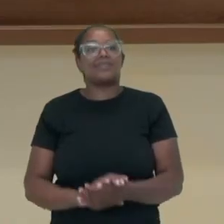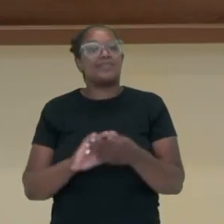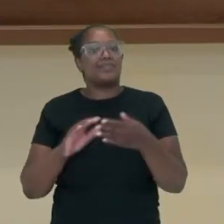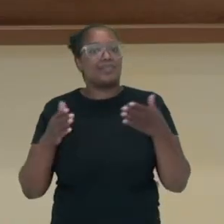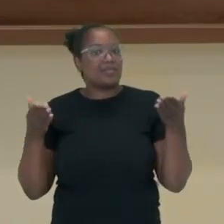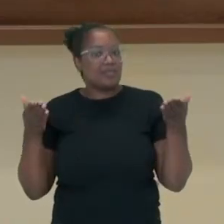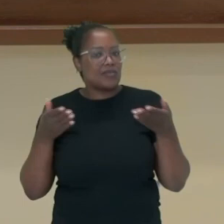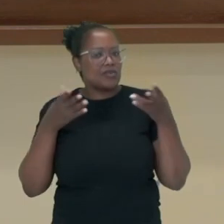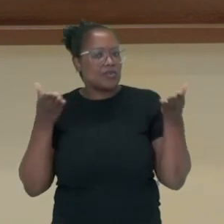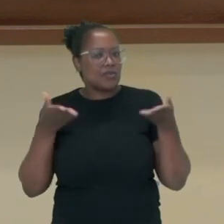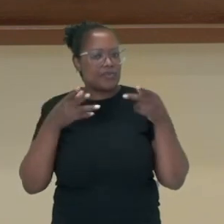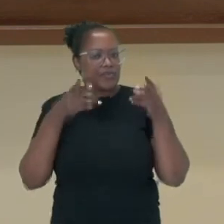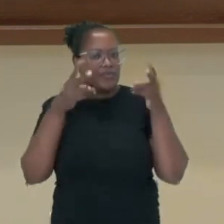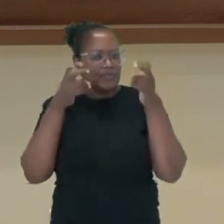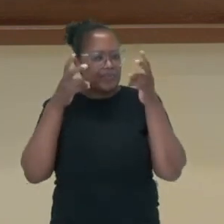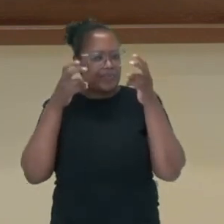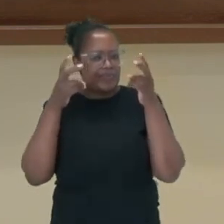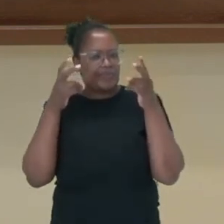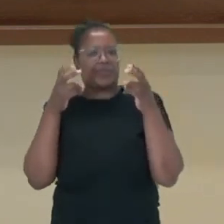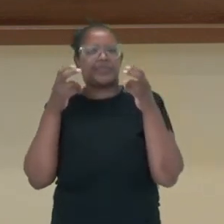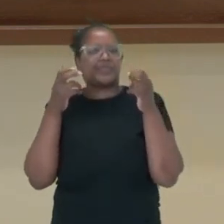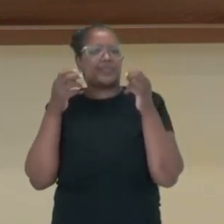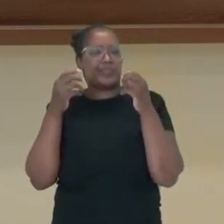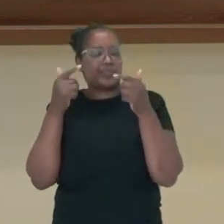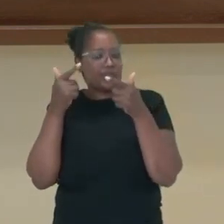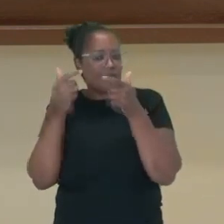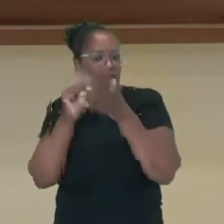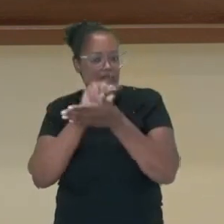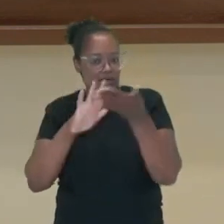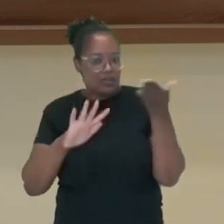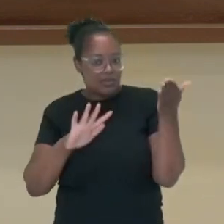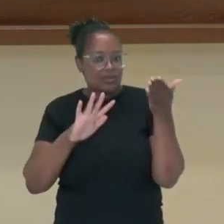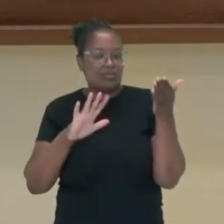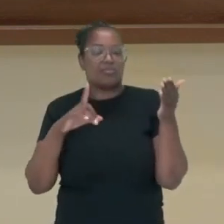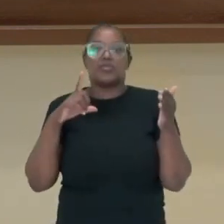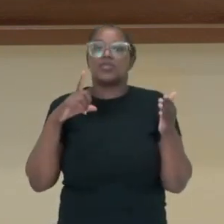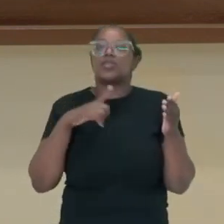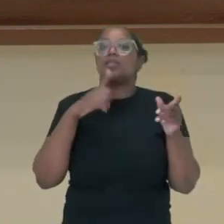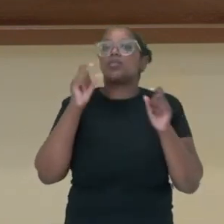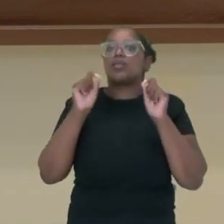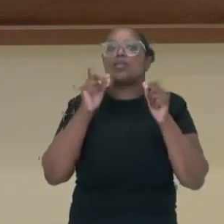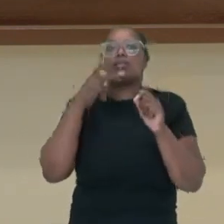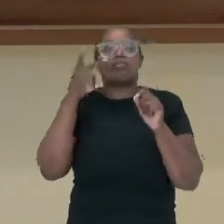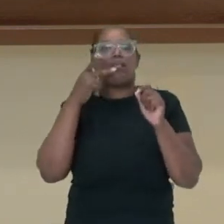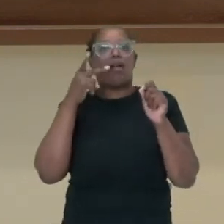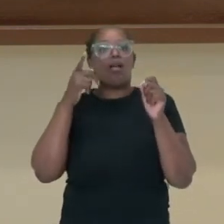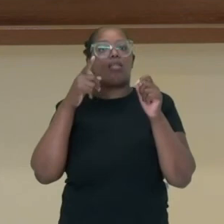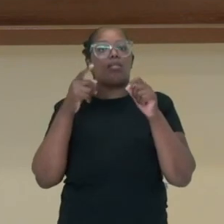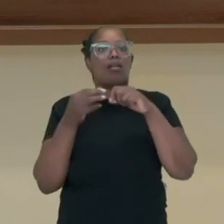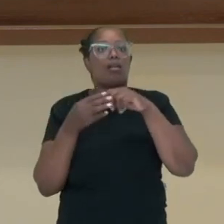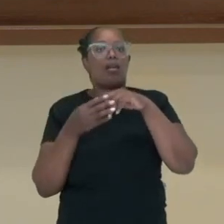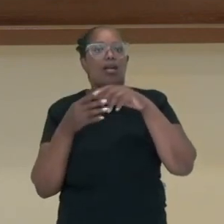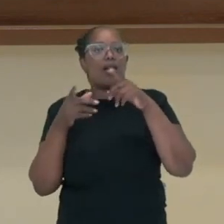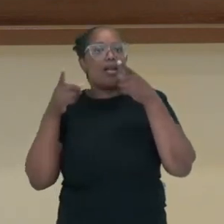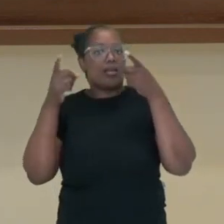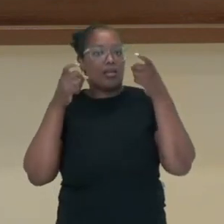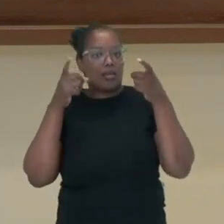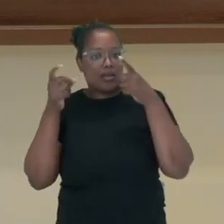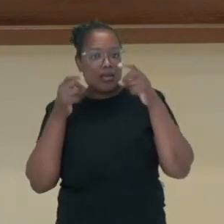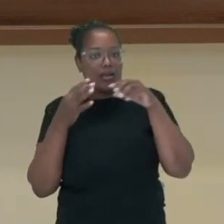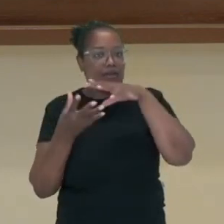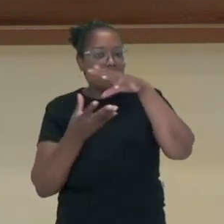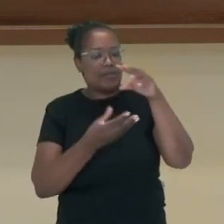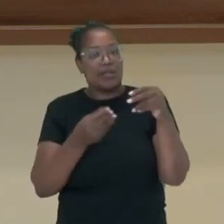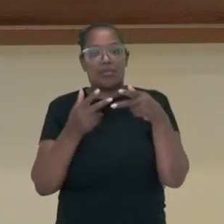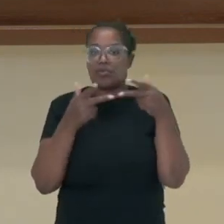Então observem a dinâmica, tenham a noção da problemática envolvida nessa situação Guerra Fria e que deveria ser um conflito apenas